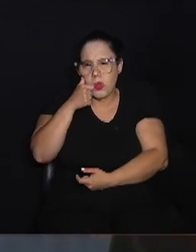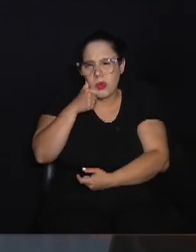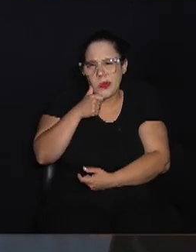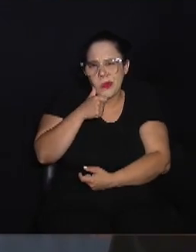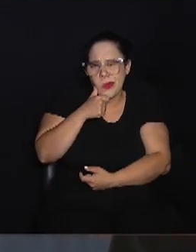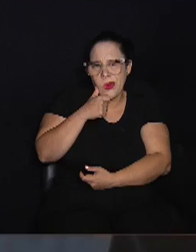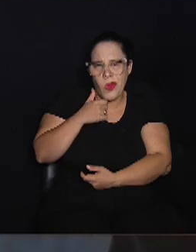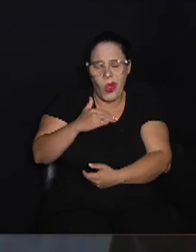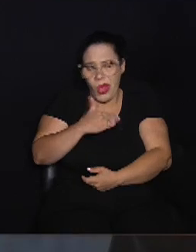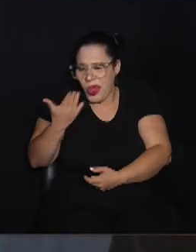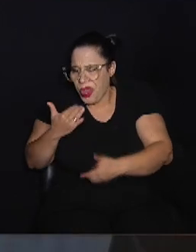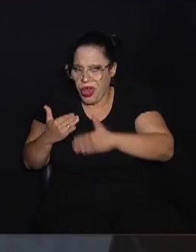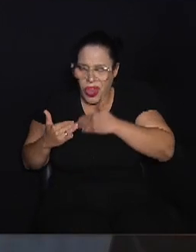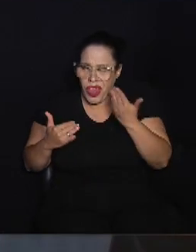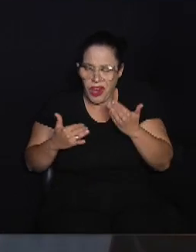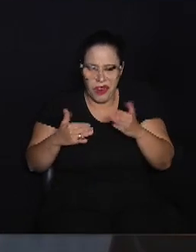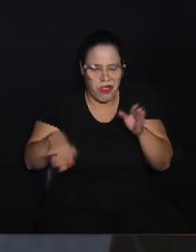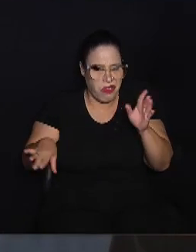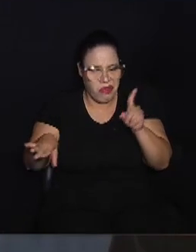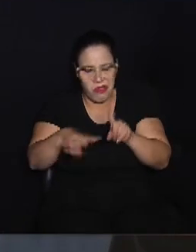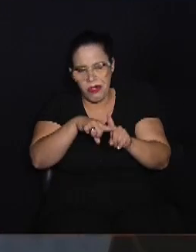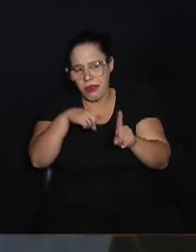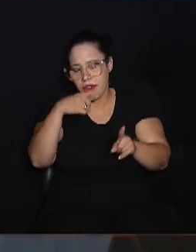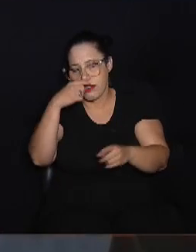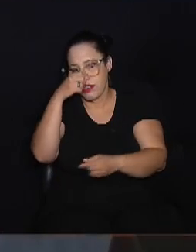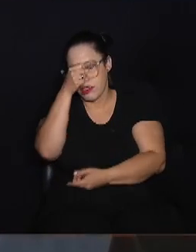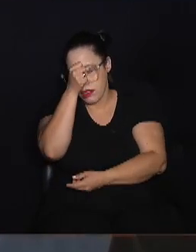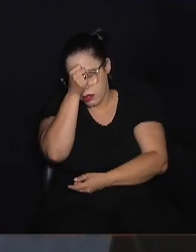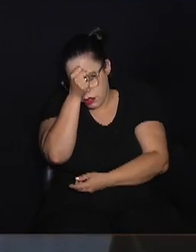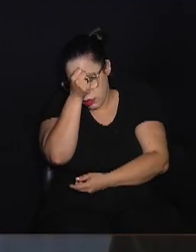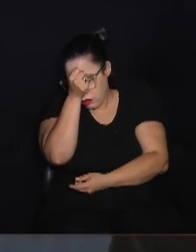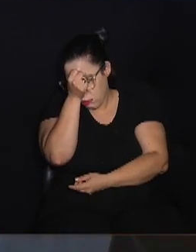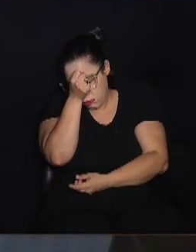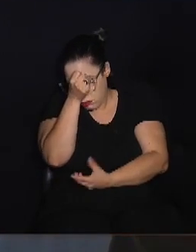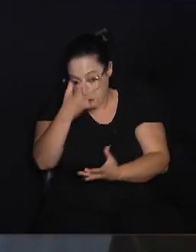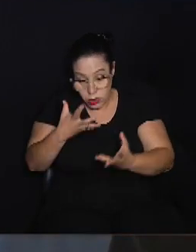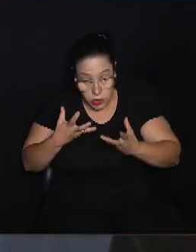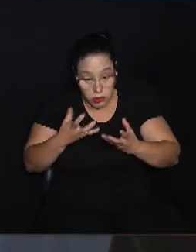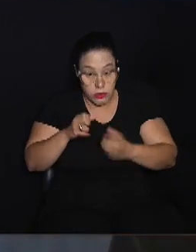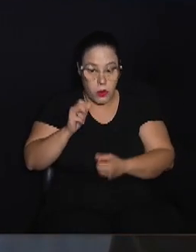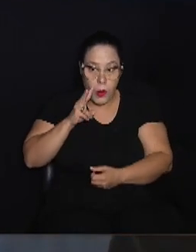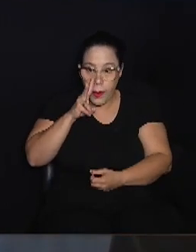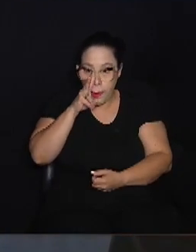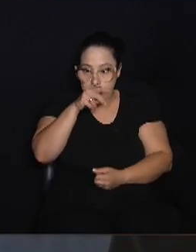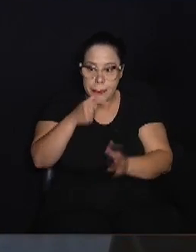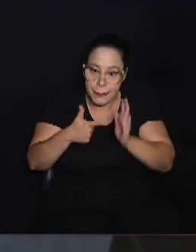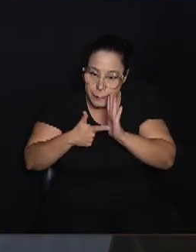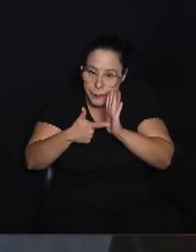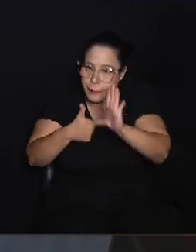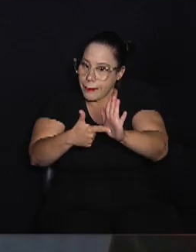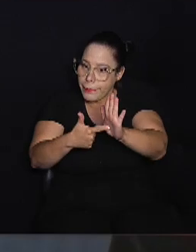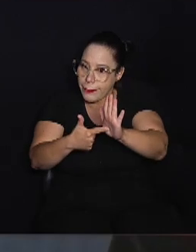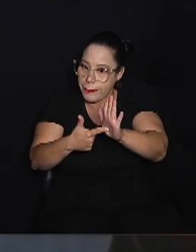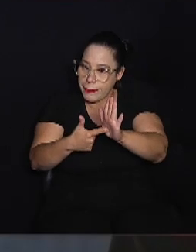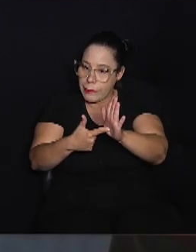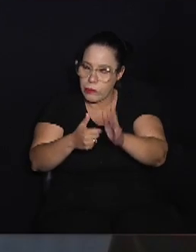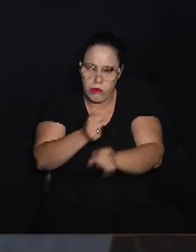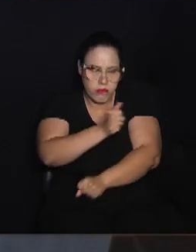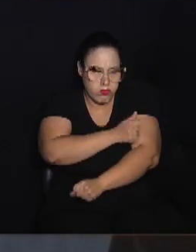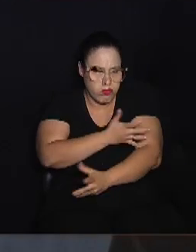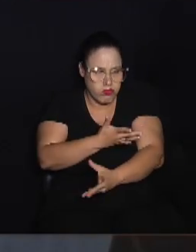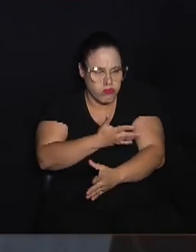sendo assassinadas todos os dias, e nós queremos ter força para mostrar para as